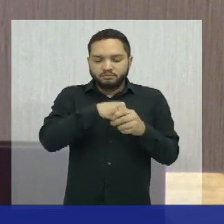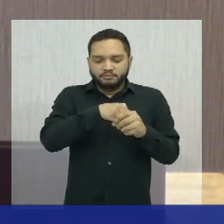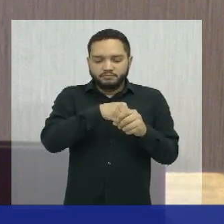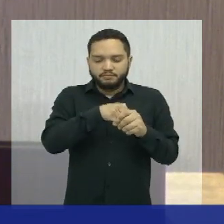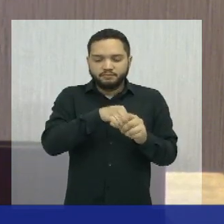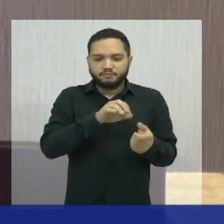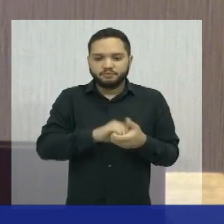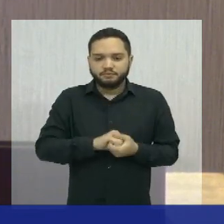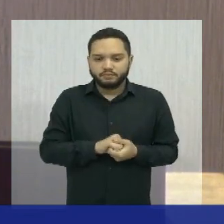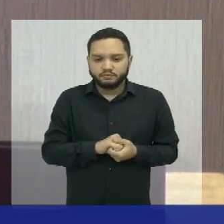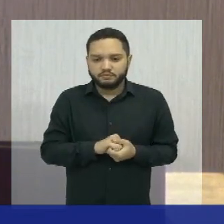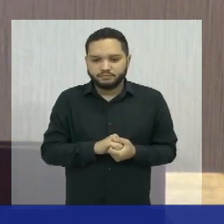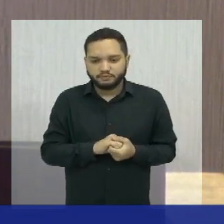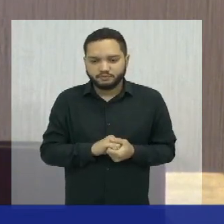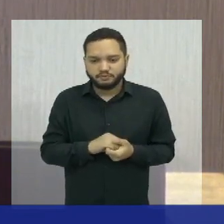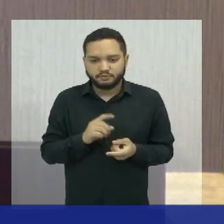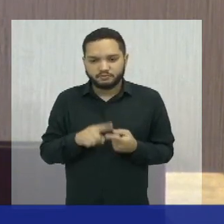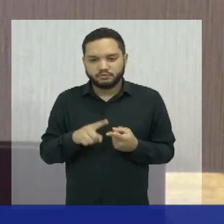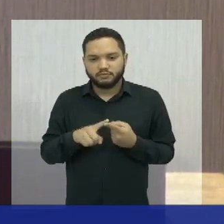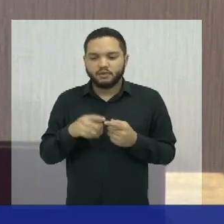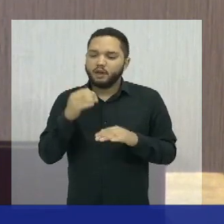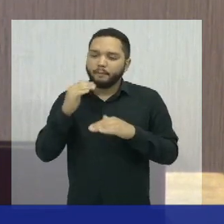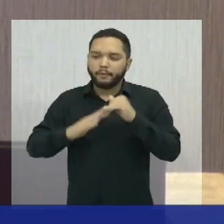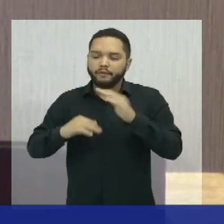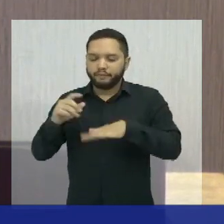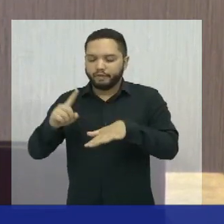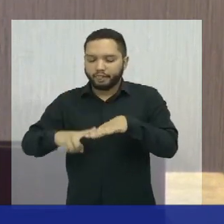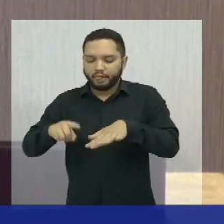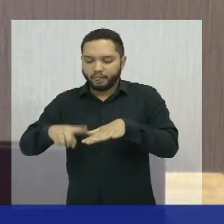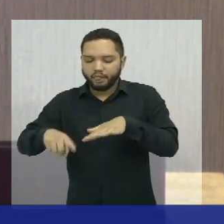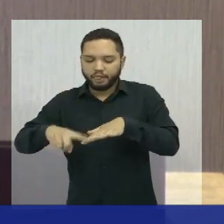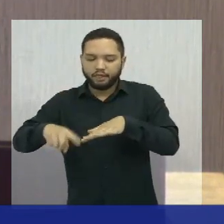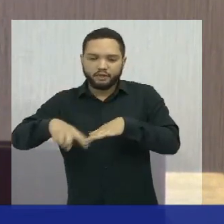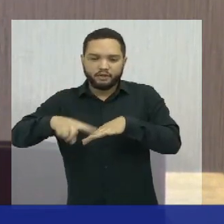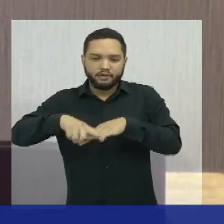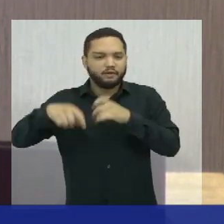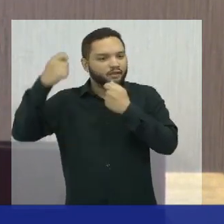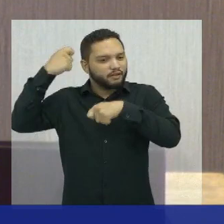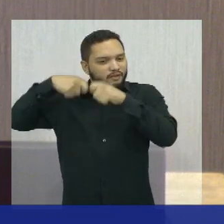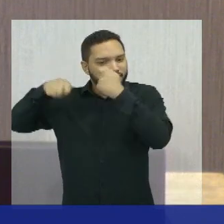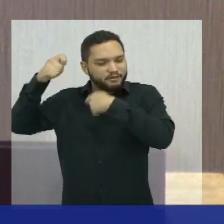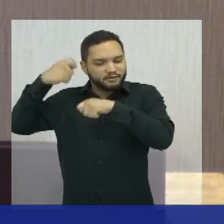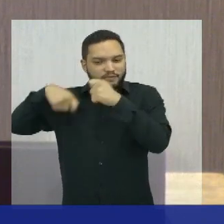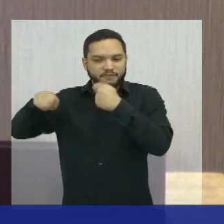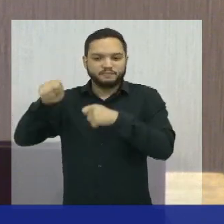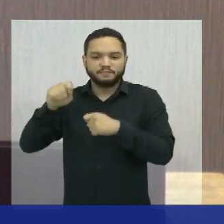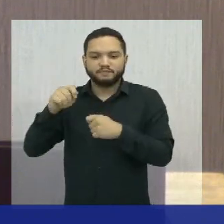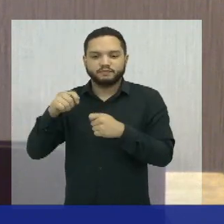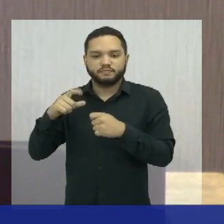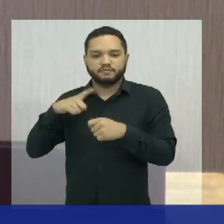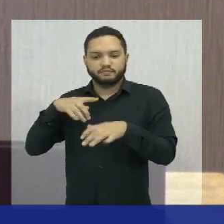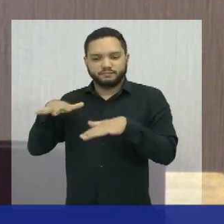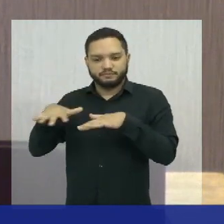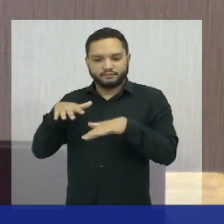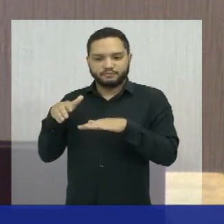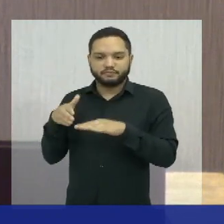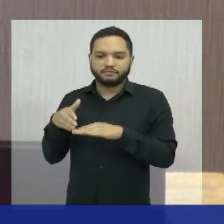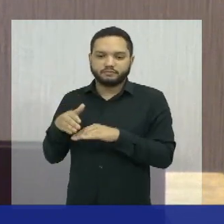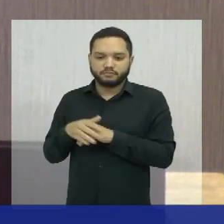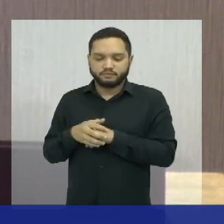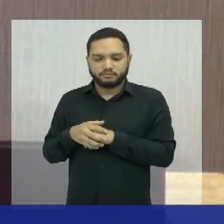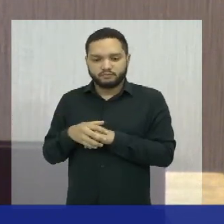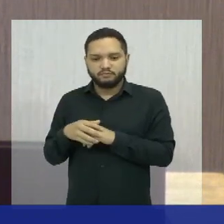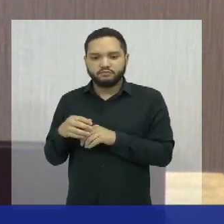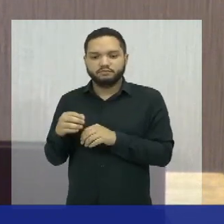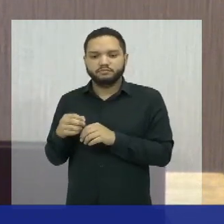vendidos, a manicure, o salão de beleza, as quais tem um grande movimento de empregos,